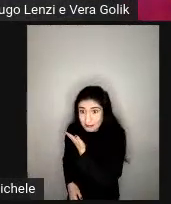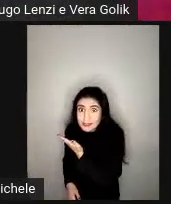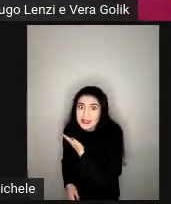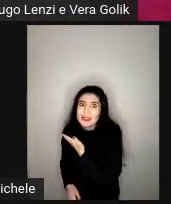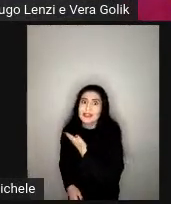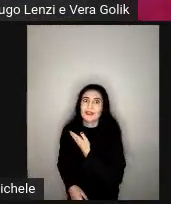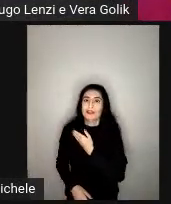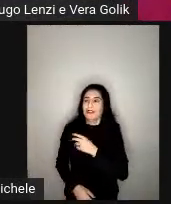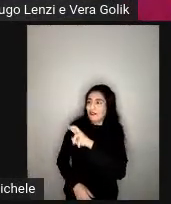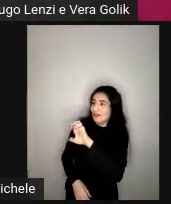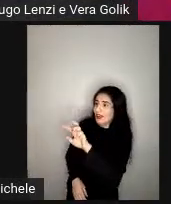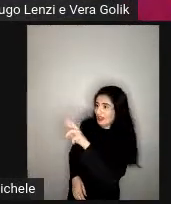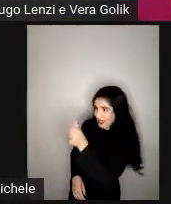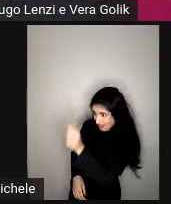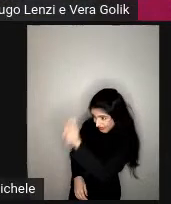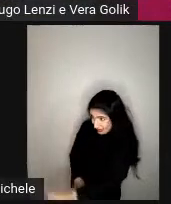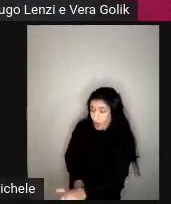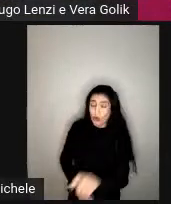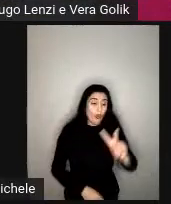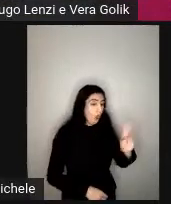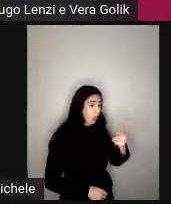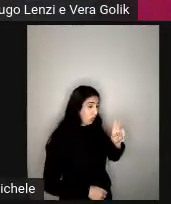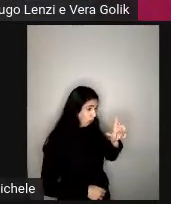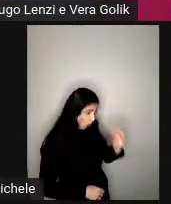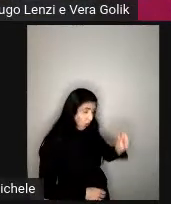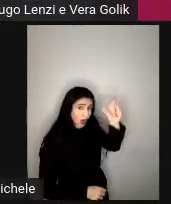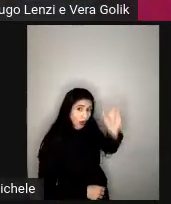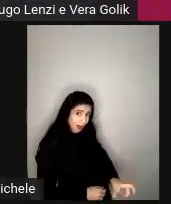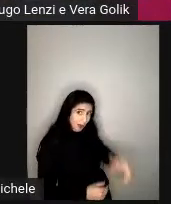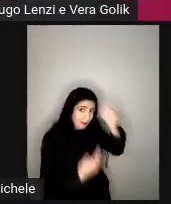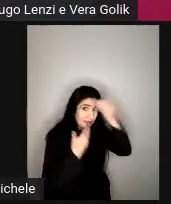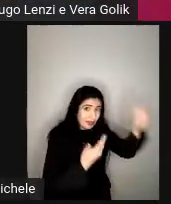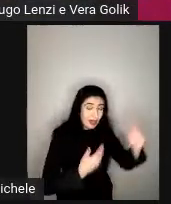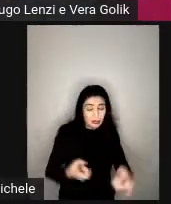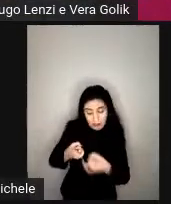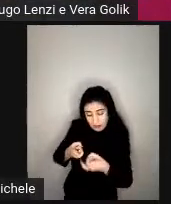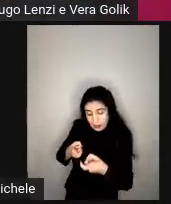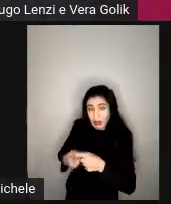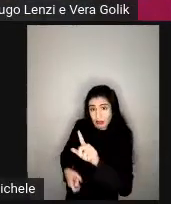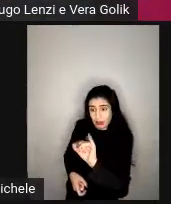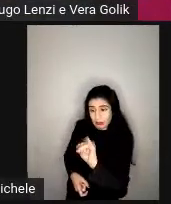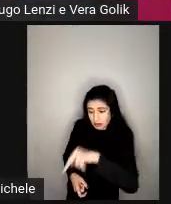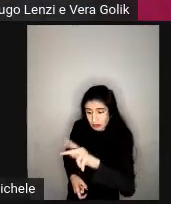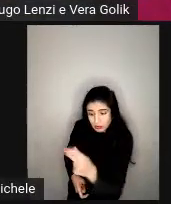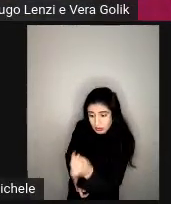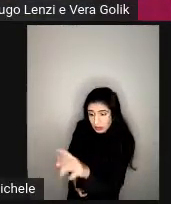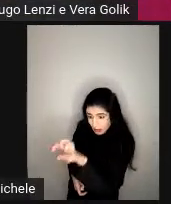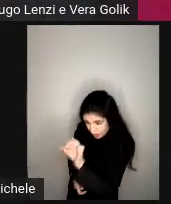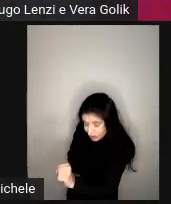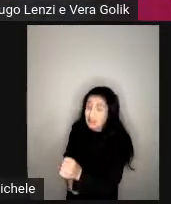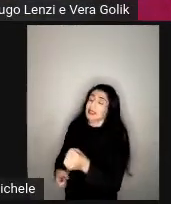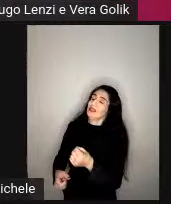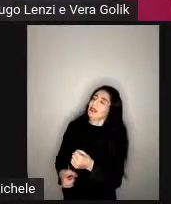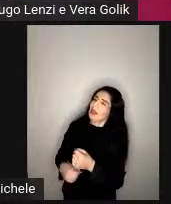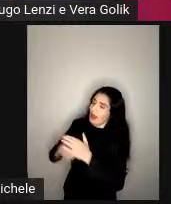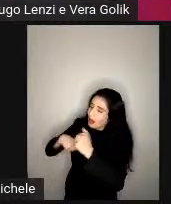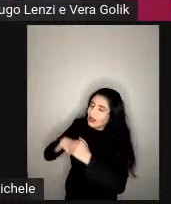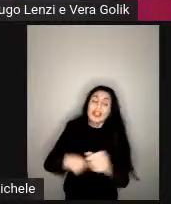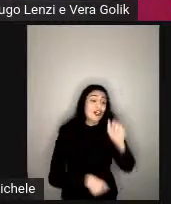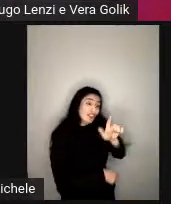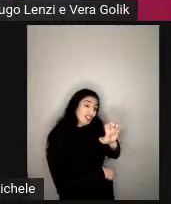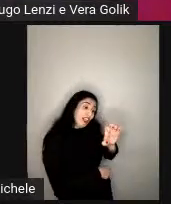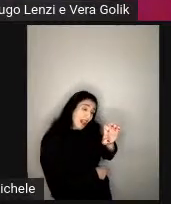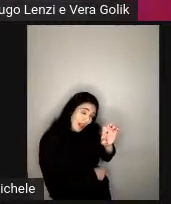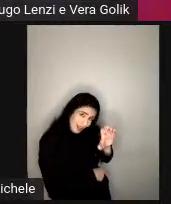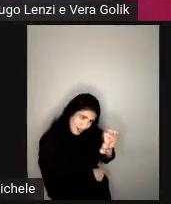Vera, Hugo, obrigada, doutor Linhares, por todo esse carinho, Gel, minha amiguinha, que nós estamos aí cruzando.